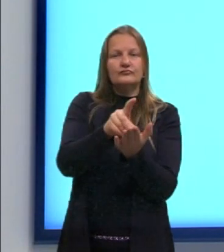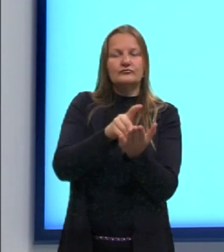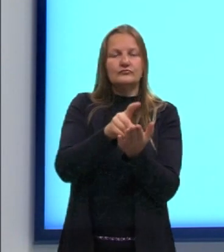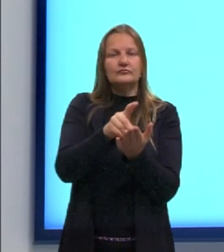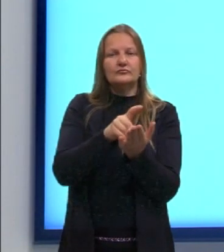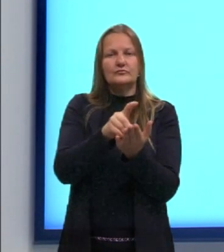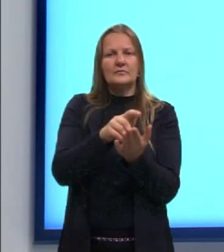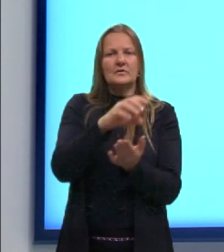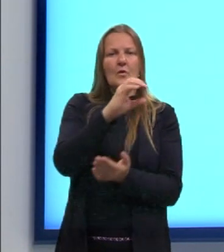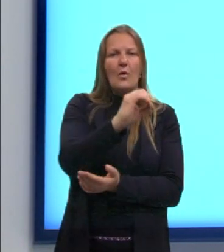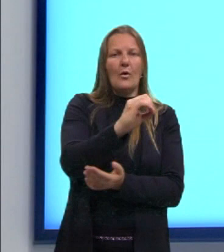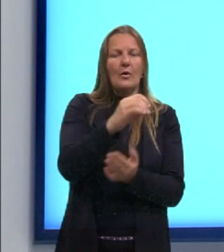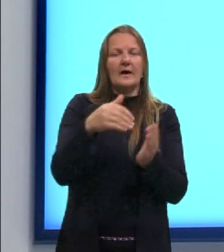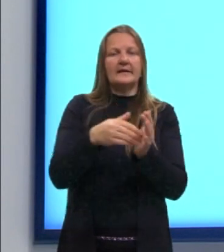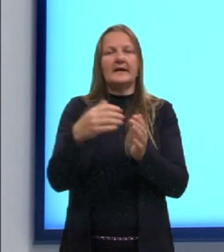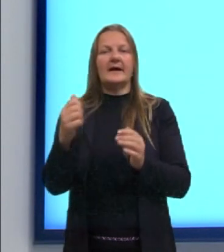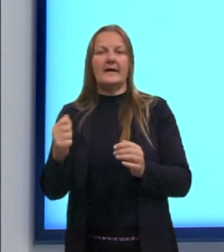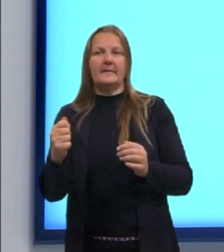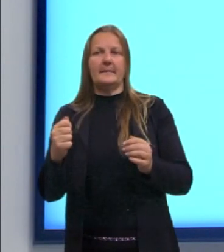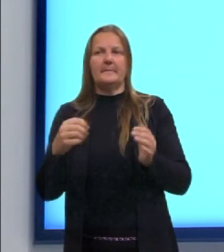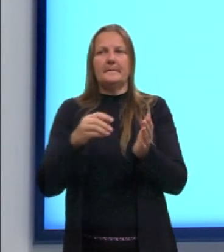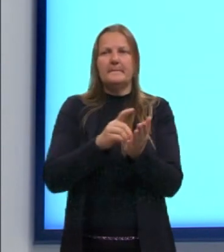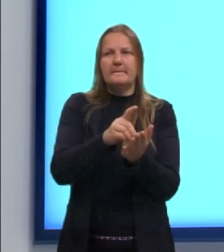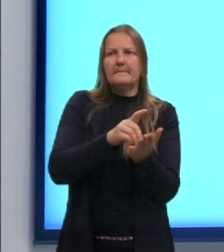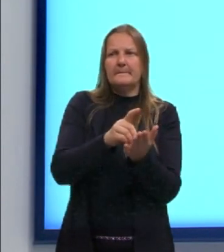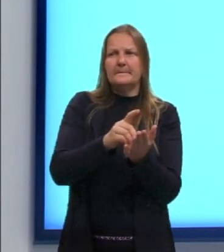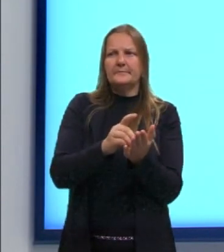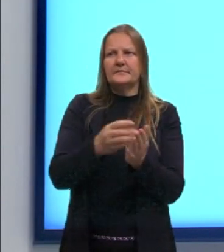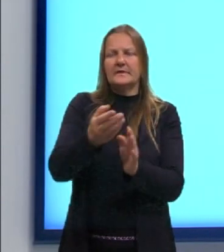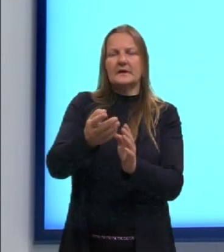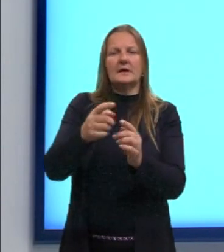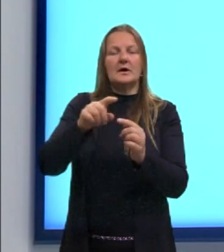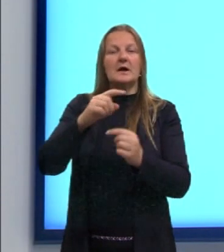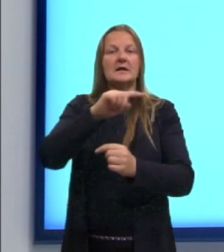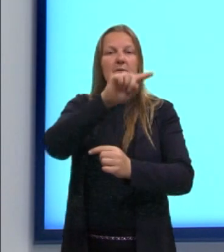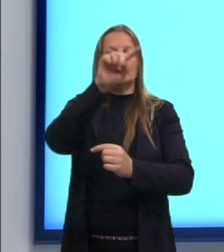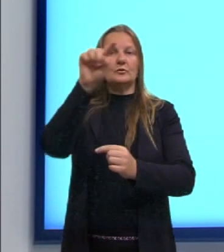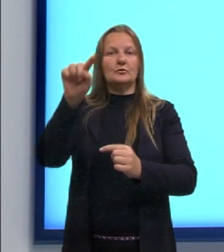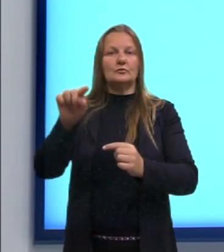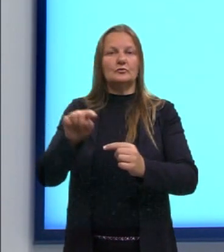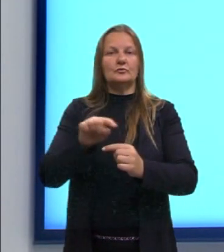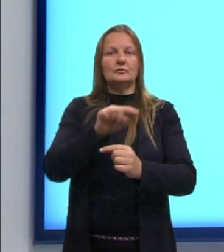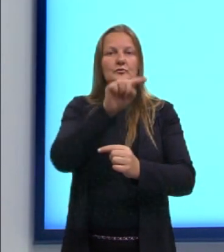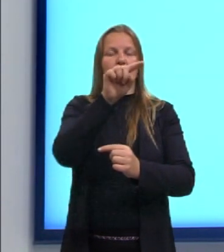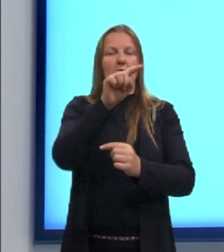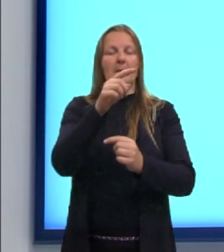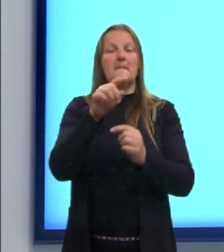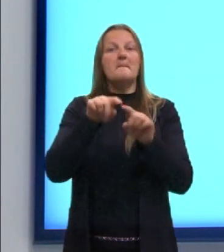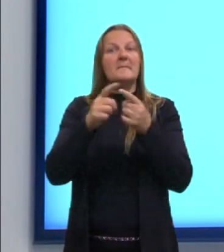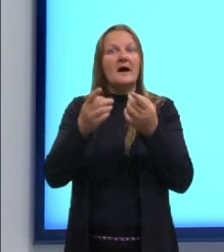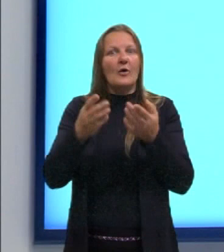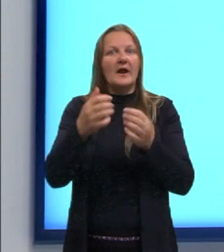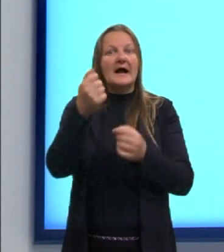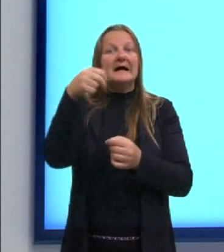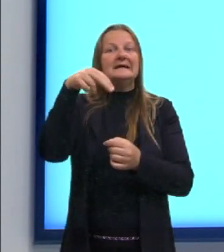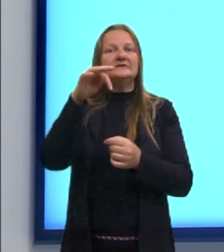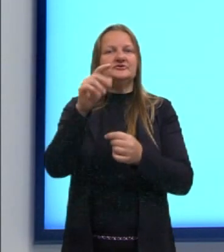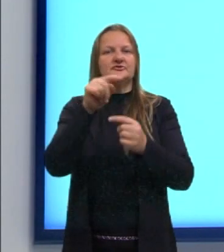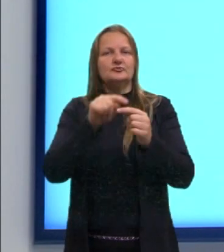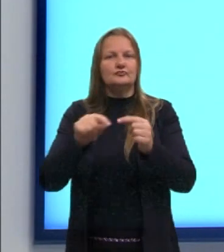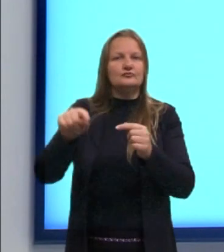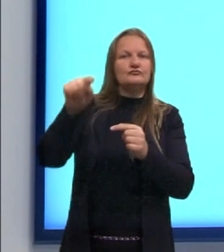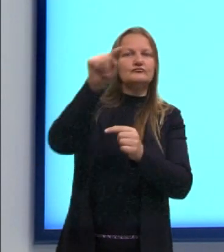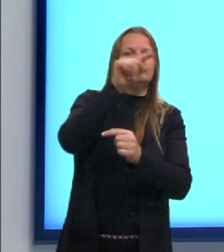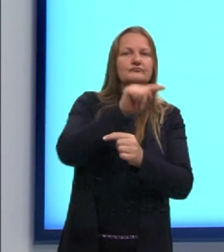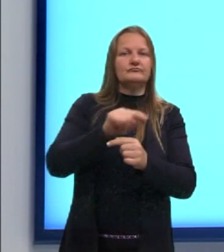O até o ponto A, e no sentido anti-horário, um arco de circunferência cujo ângulo central